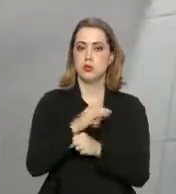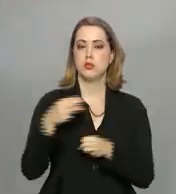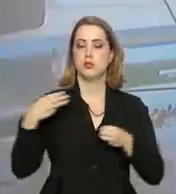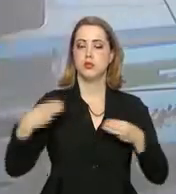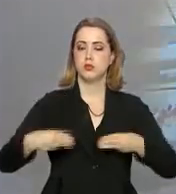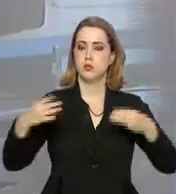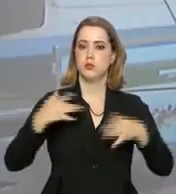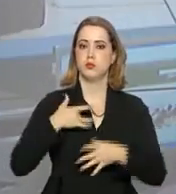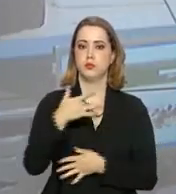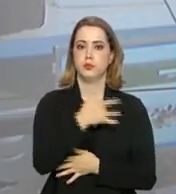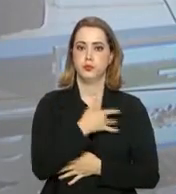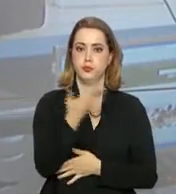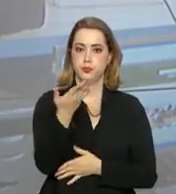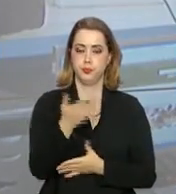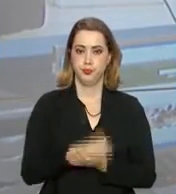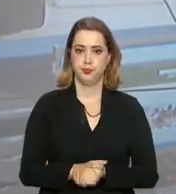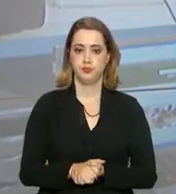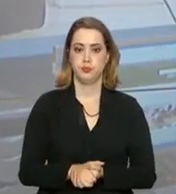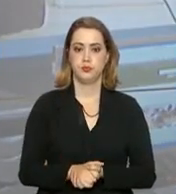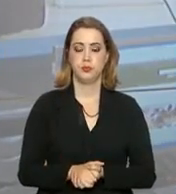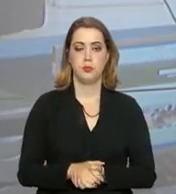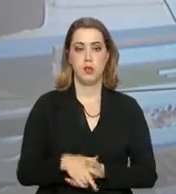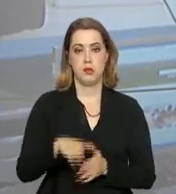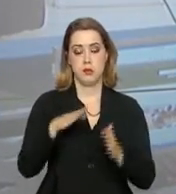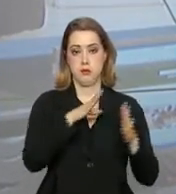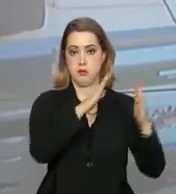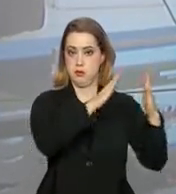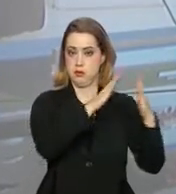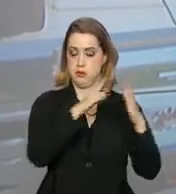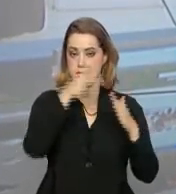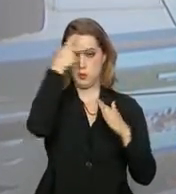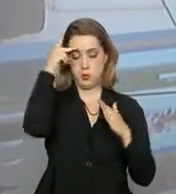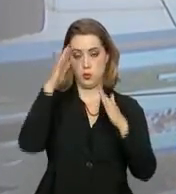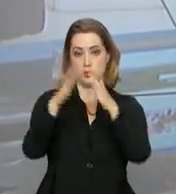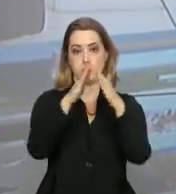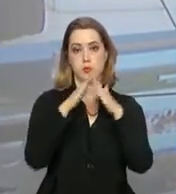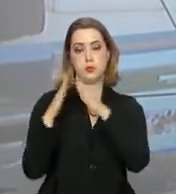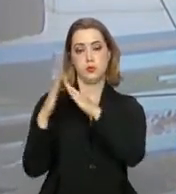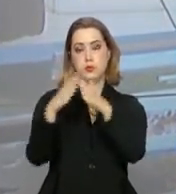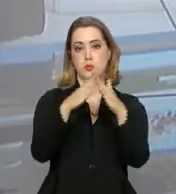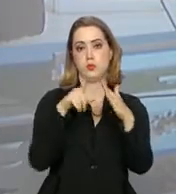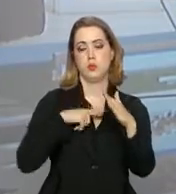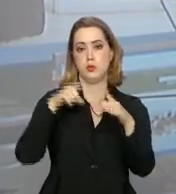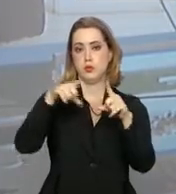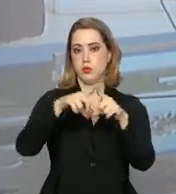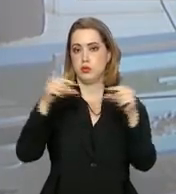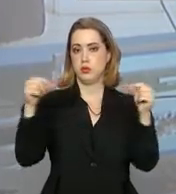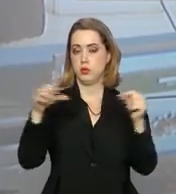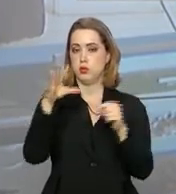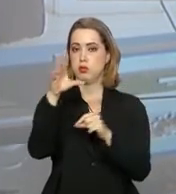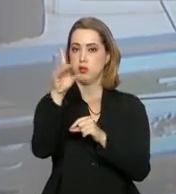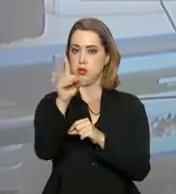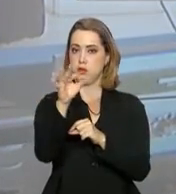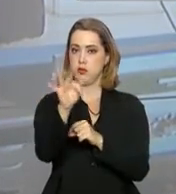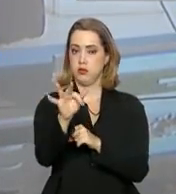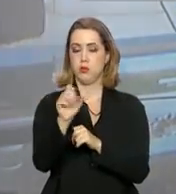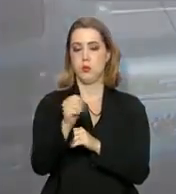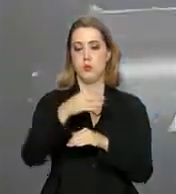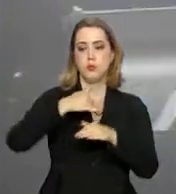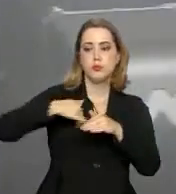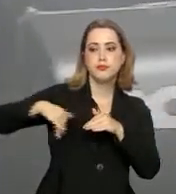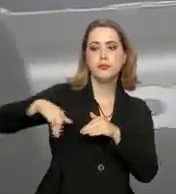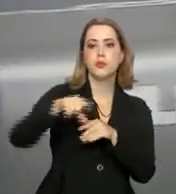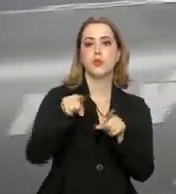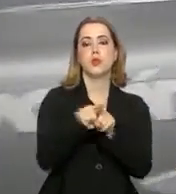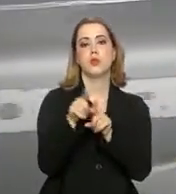saúde os moradores do distrito federal e do entorno têm um mês para migrarem para o sinal de tv digital o